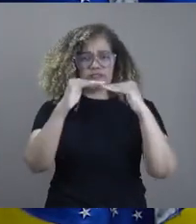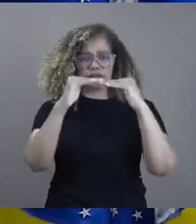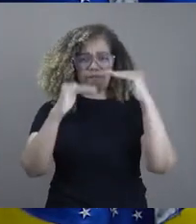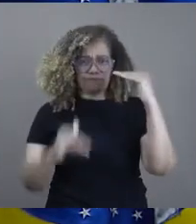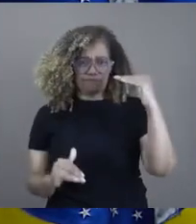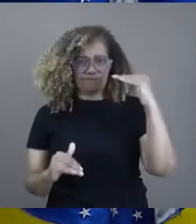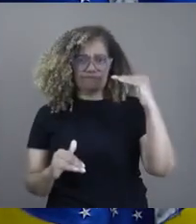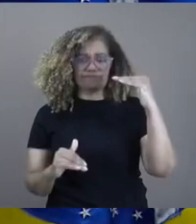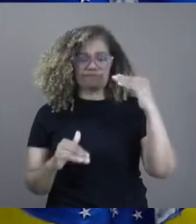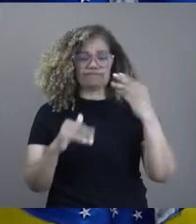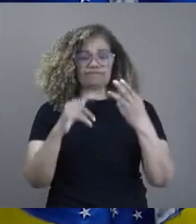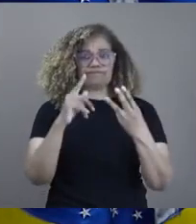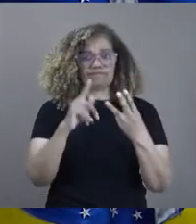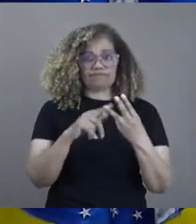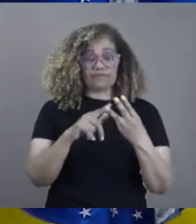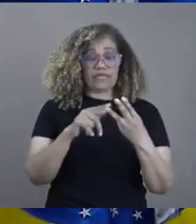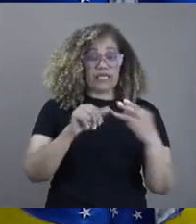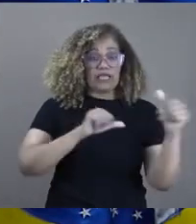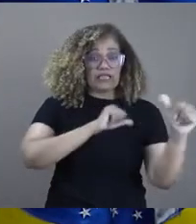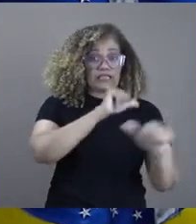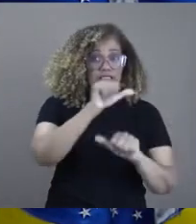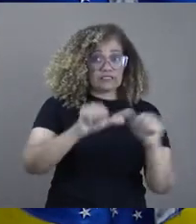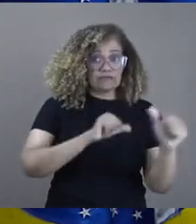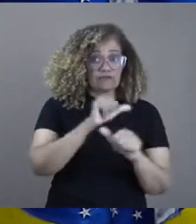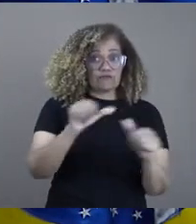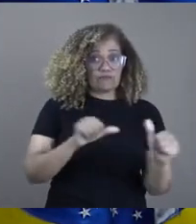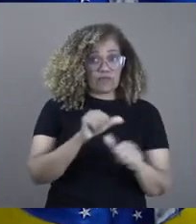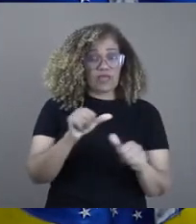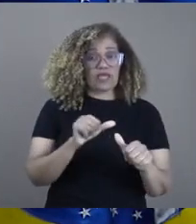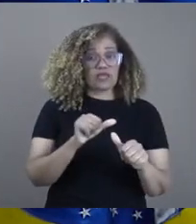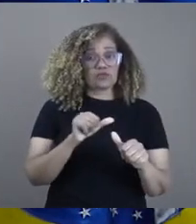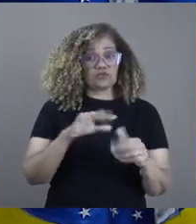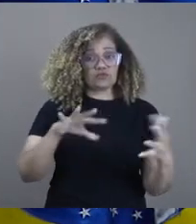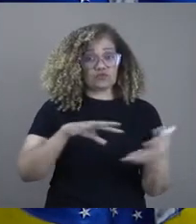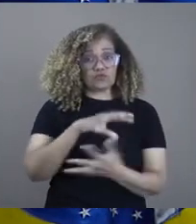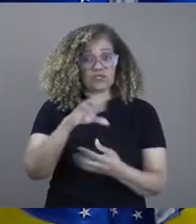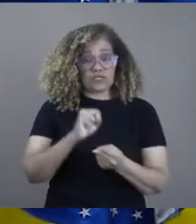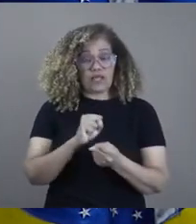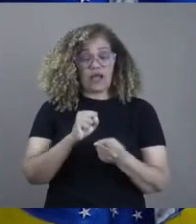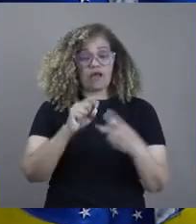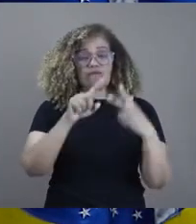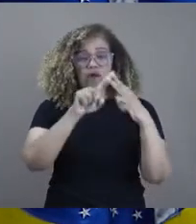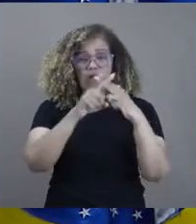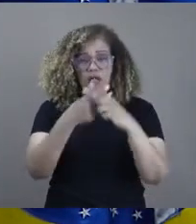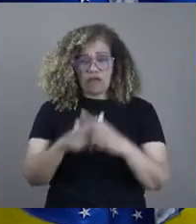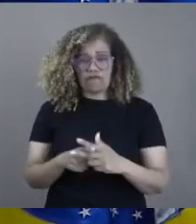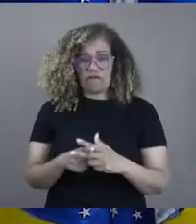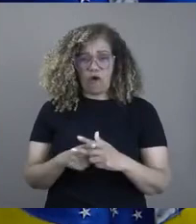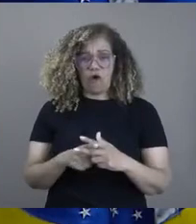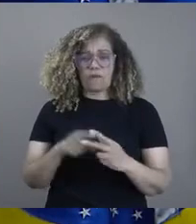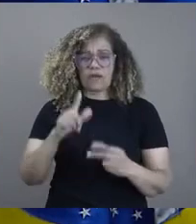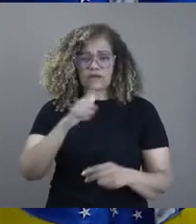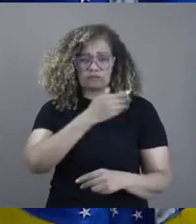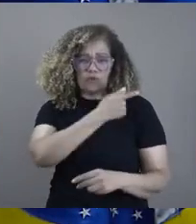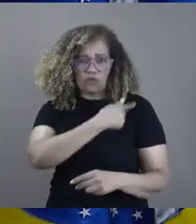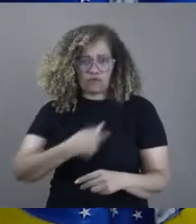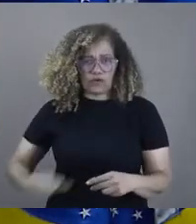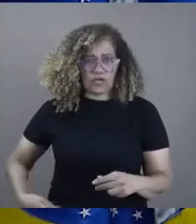desigualdade desenvolvimento sustentável e reforma da governança